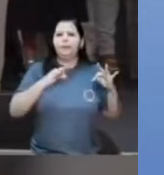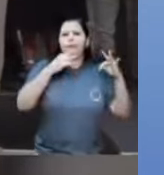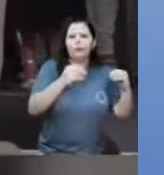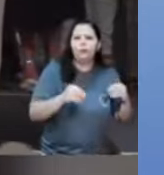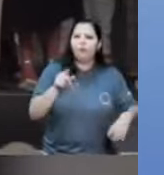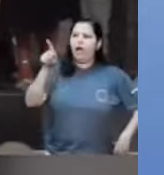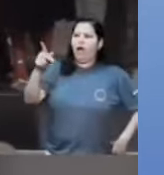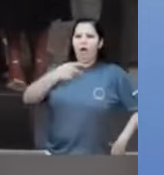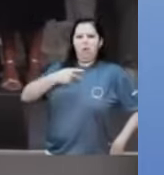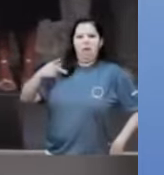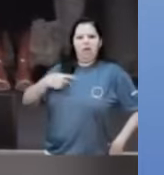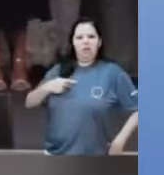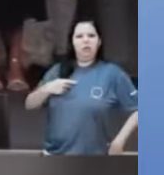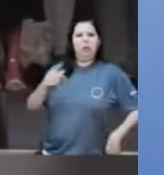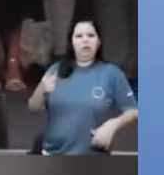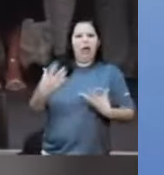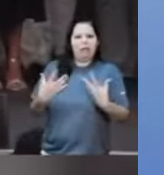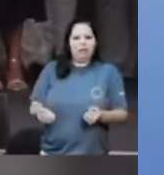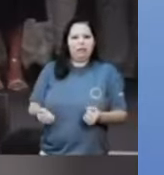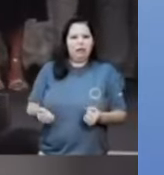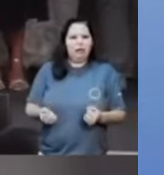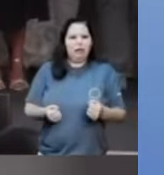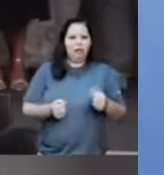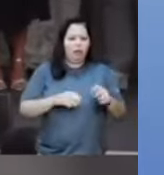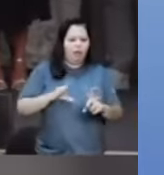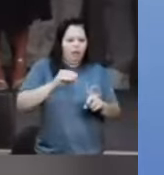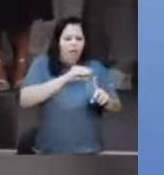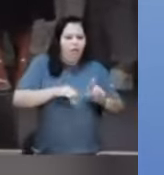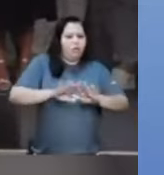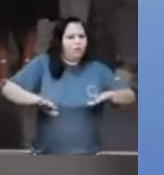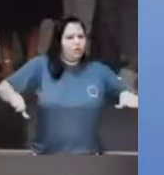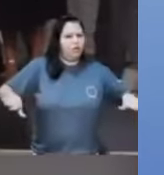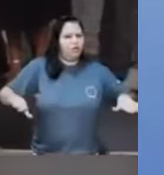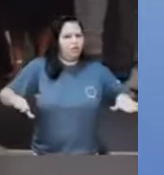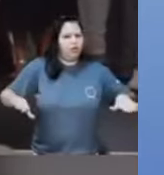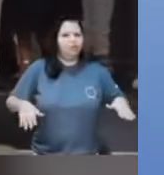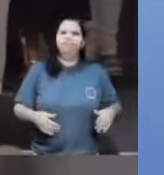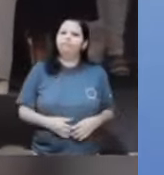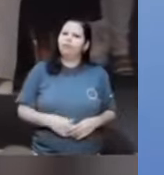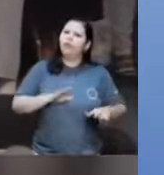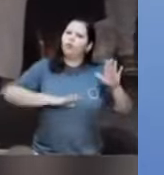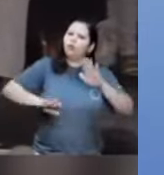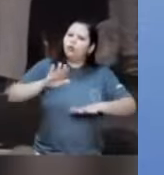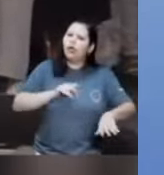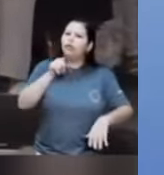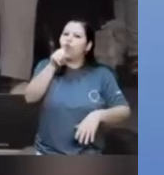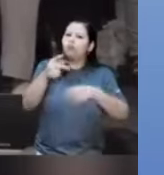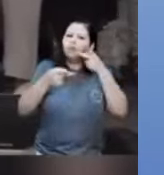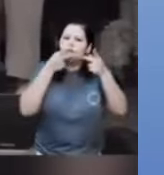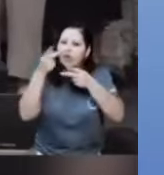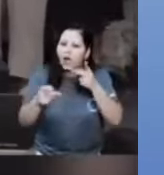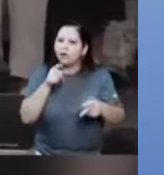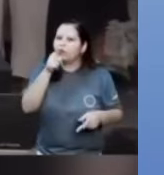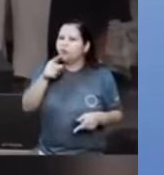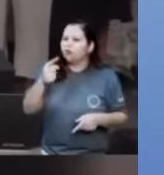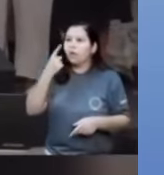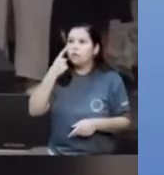cobertando pedofilia e tal o negócio tá pesado cuidado com que você escuta